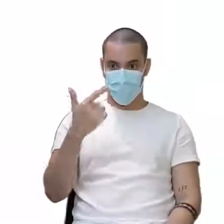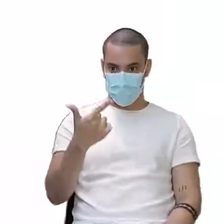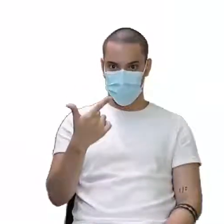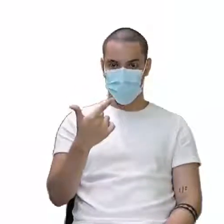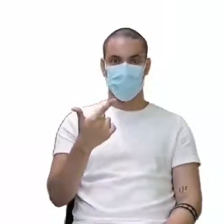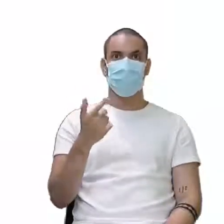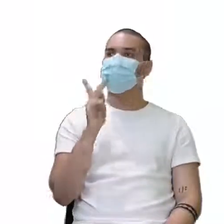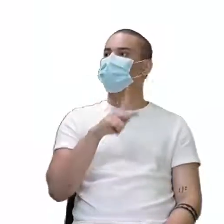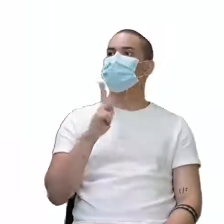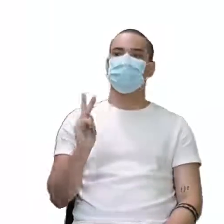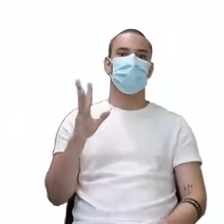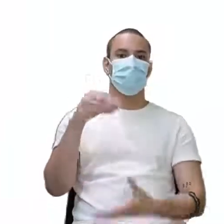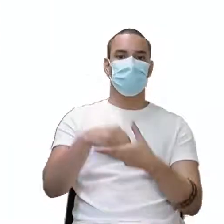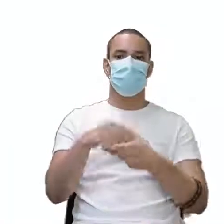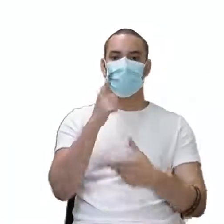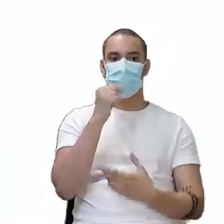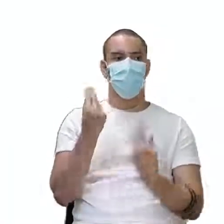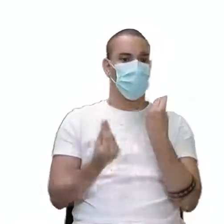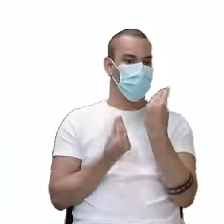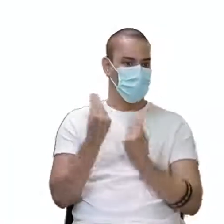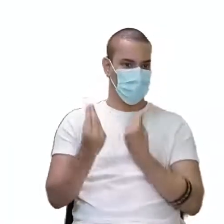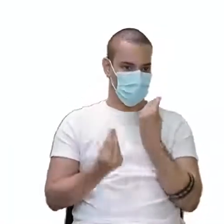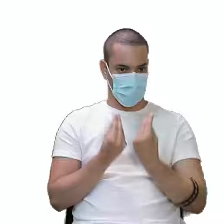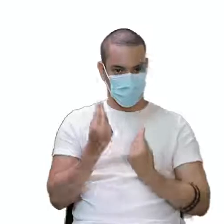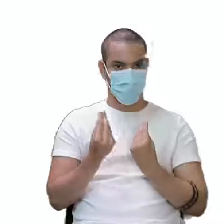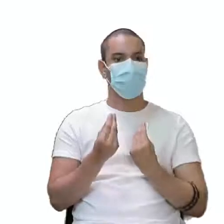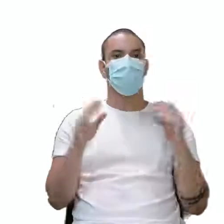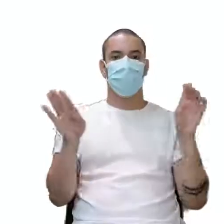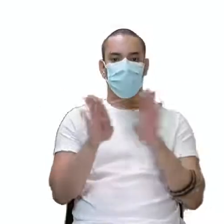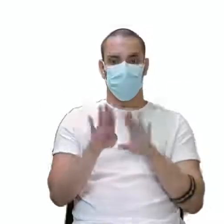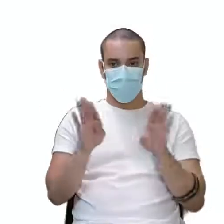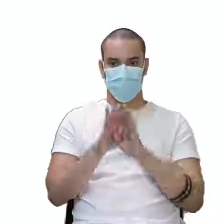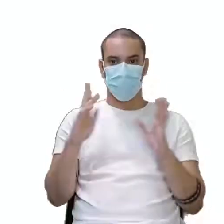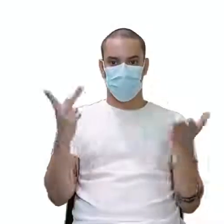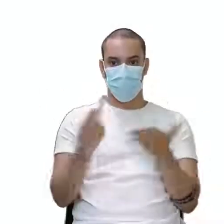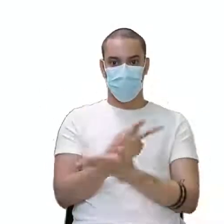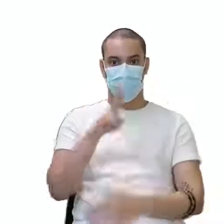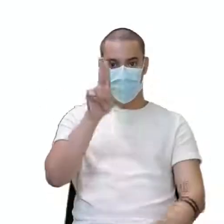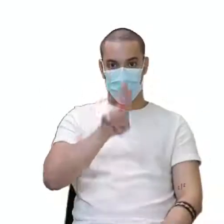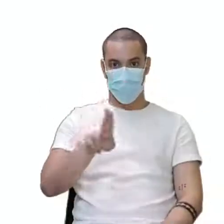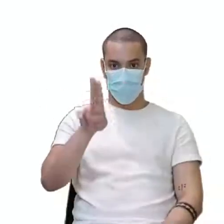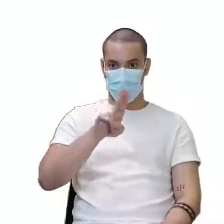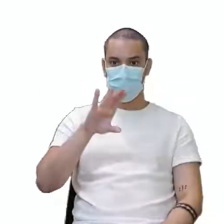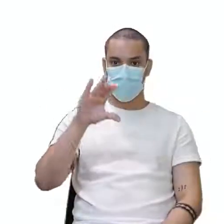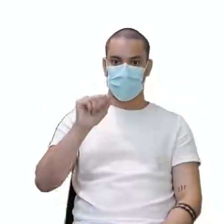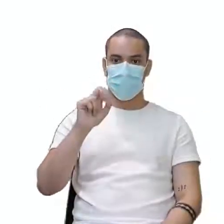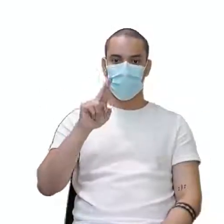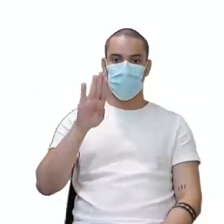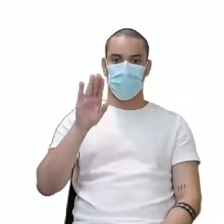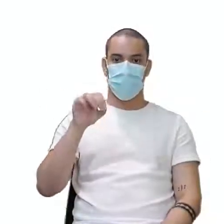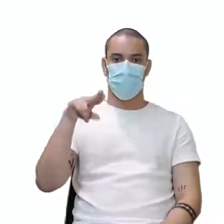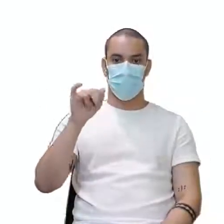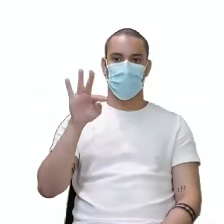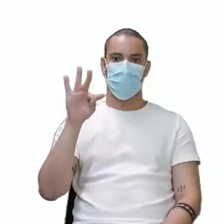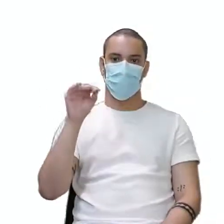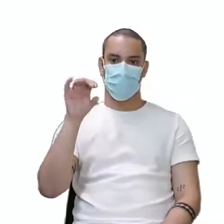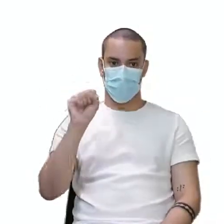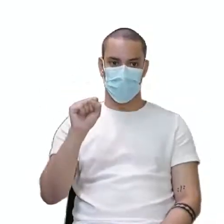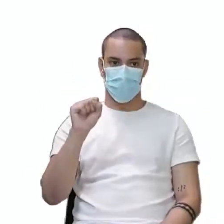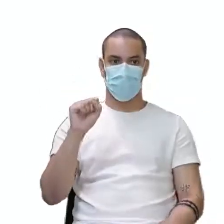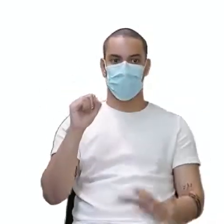E, professora, no ambiente aquático, como é que vai acontecer? Essas plantas aquáticas vão usar os carbonatos. Olha aqui, ó.